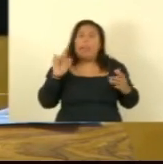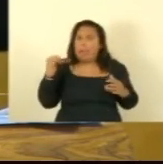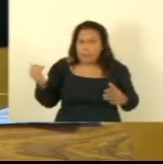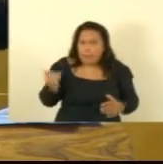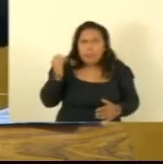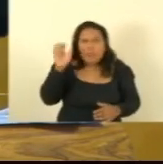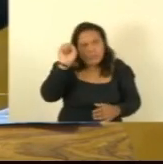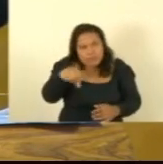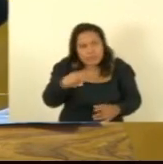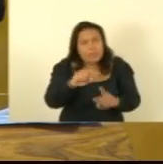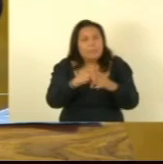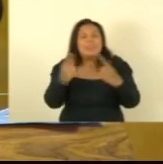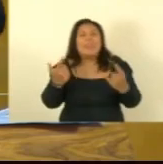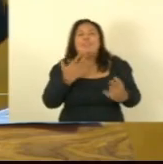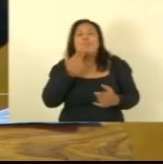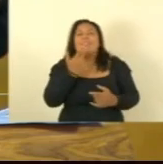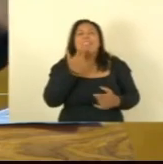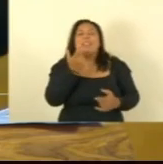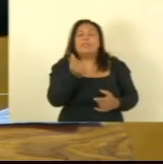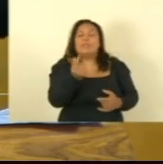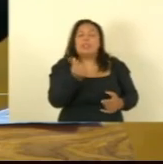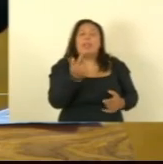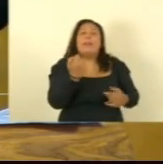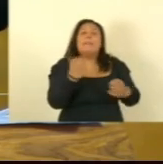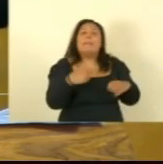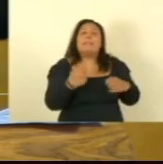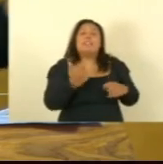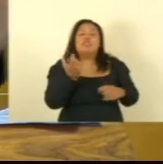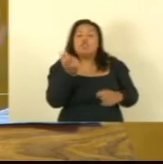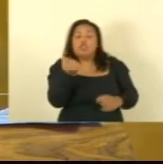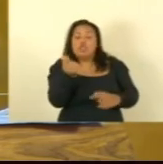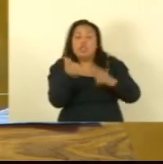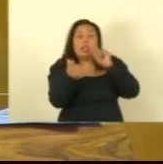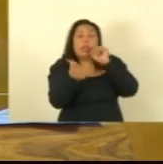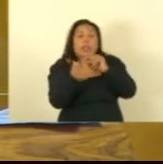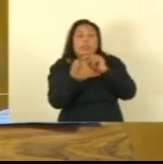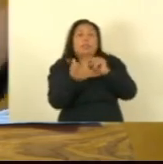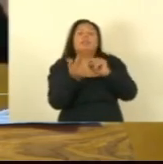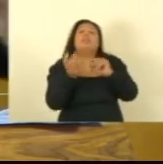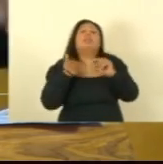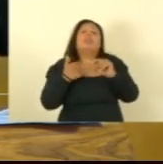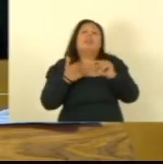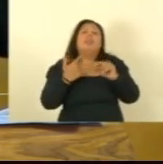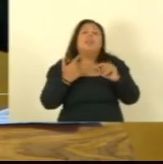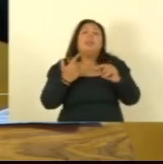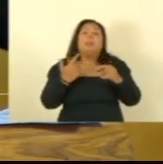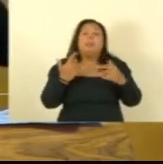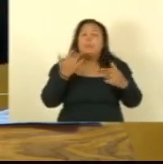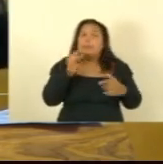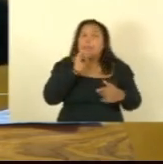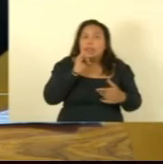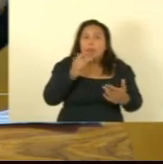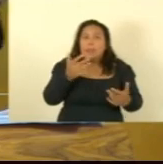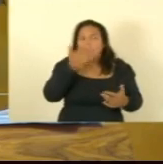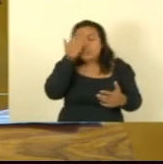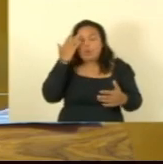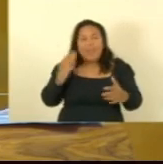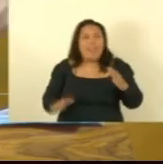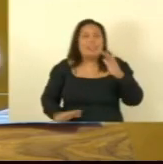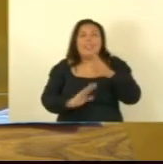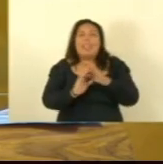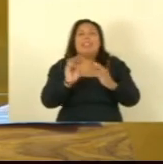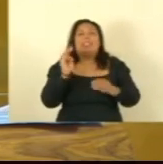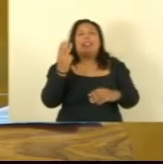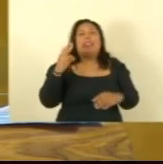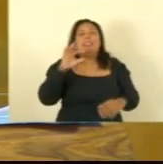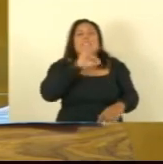importantíssima, eu estou falando financeiro, que muitas vezes precisa do dinheiro. Vamos supor, o indivíduo que ganha até 3 salários